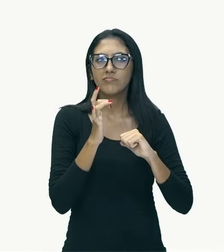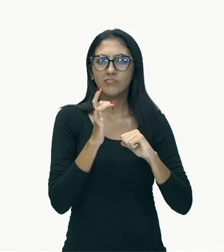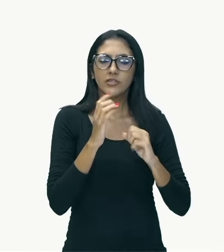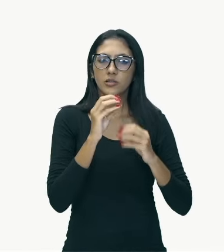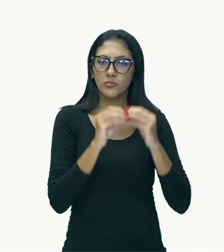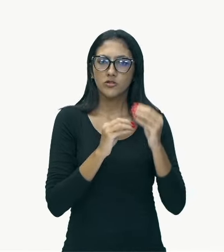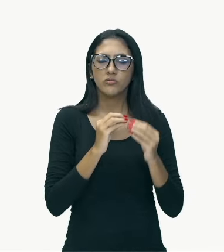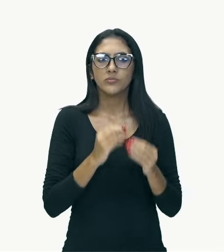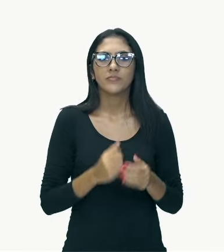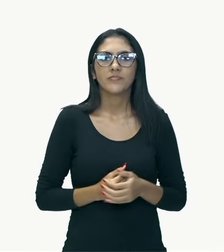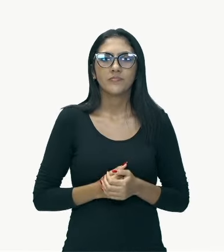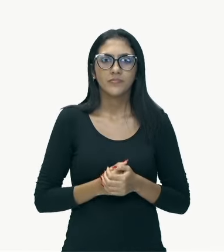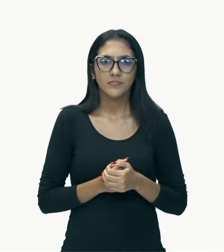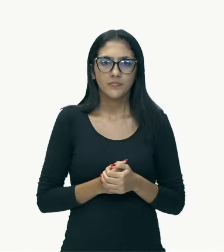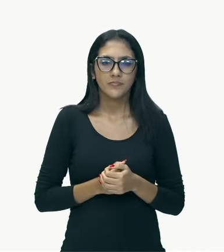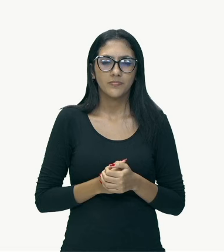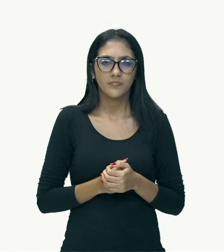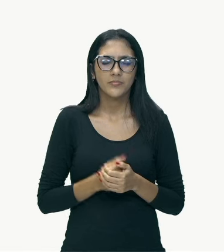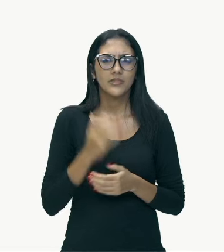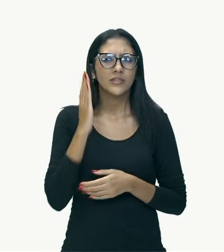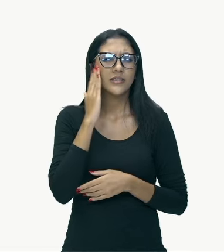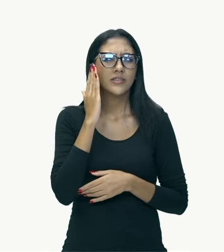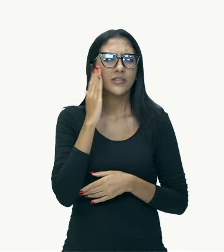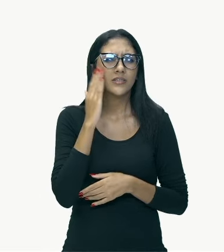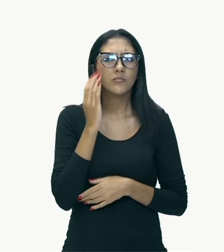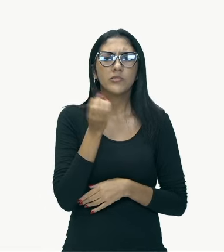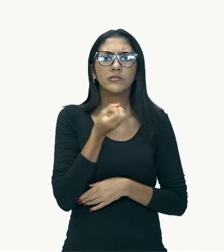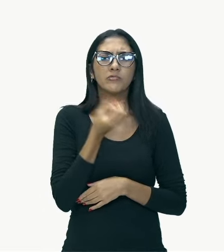ouro. Sabe quanto eu tenho de ouro?